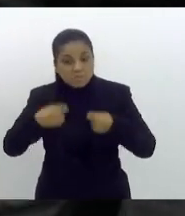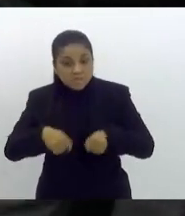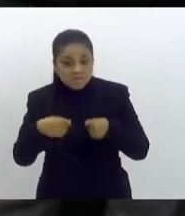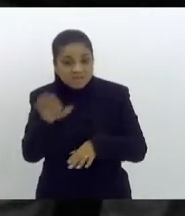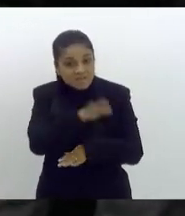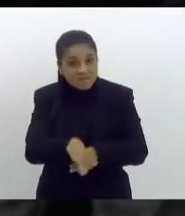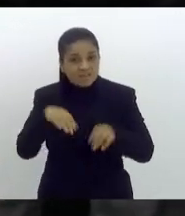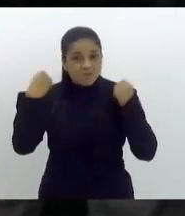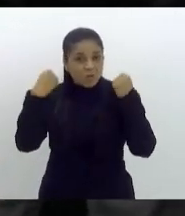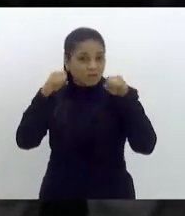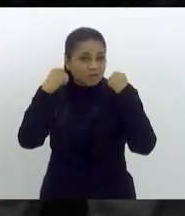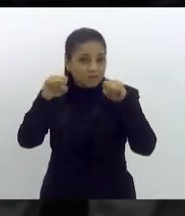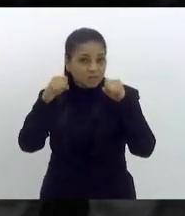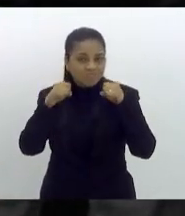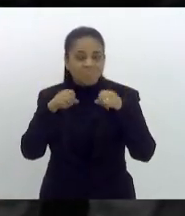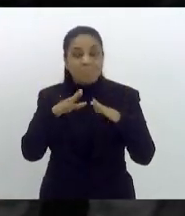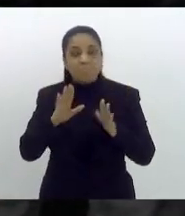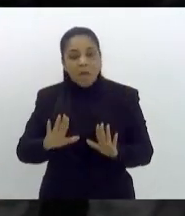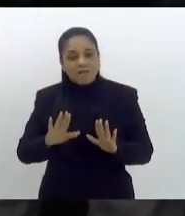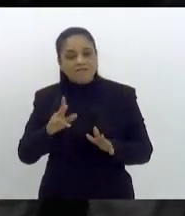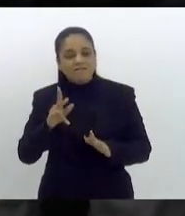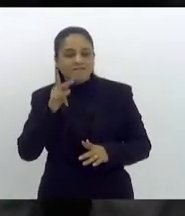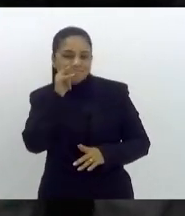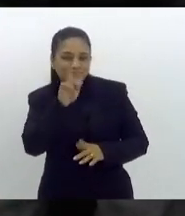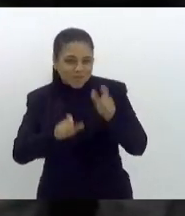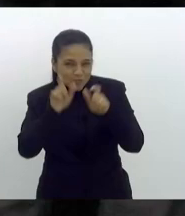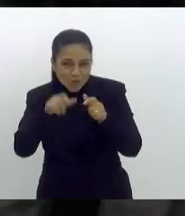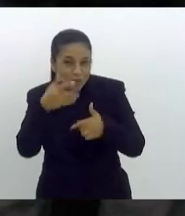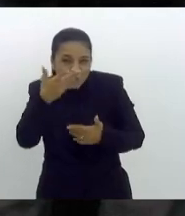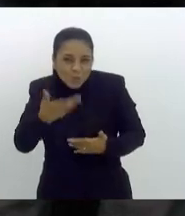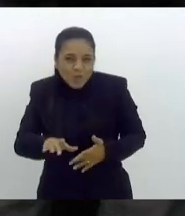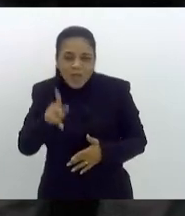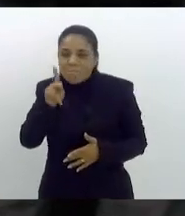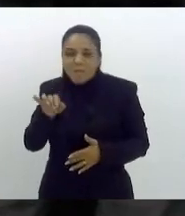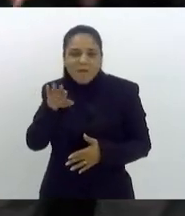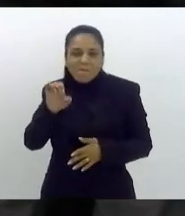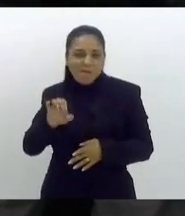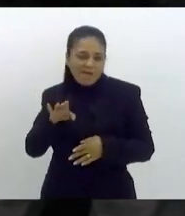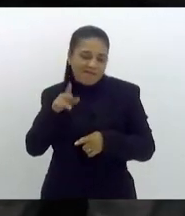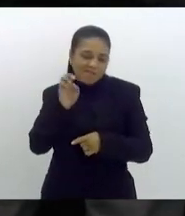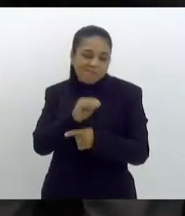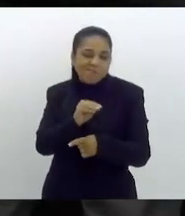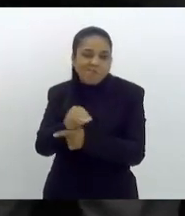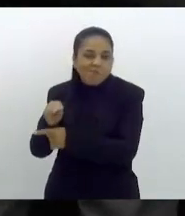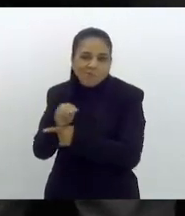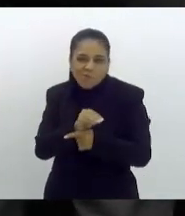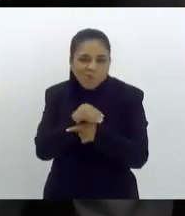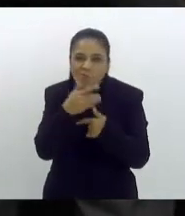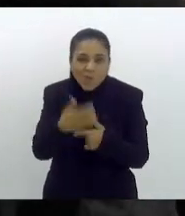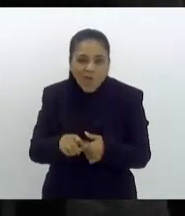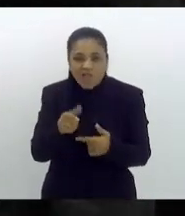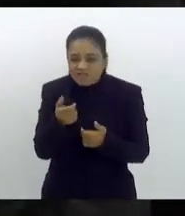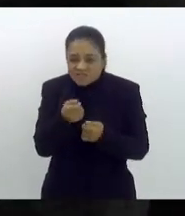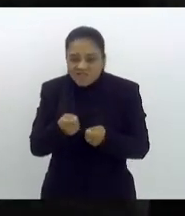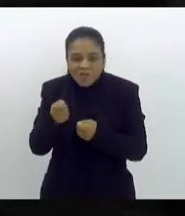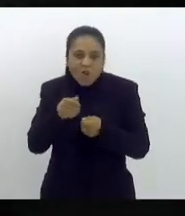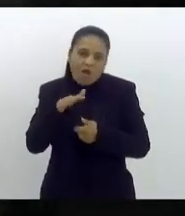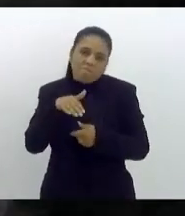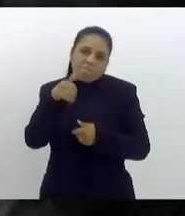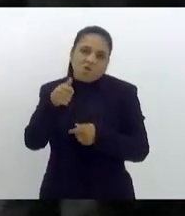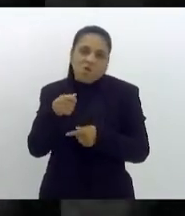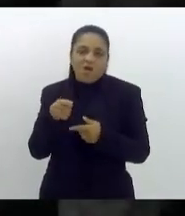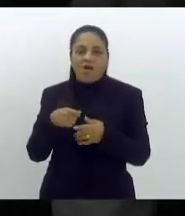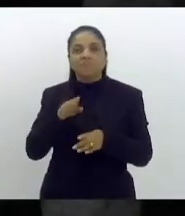mas ninguém quer ser pai e mãe é muito mais fácil dar um celular na mão da Criança e deixar ela em casa o dia todo aí vem